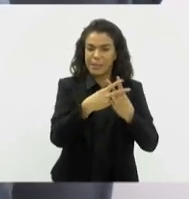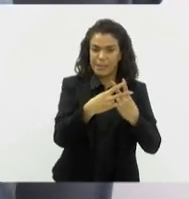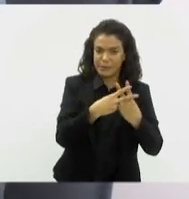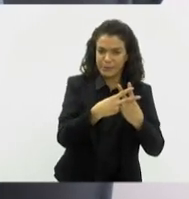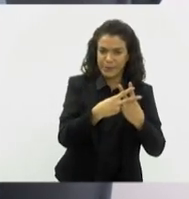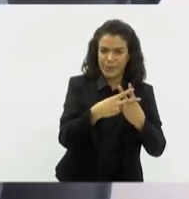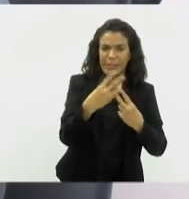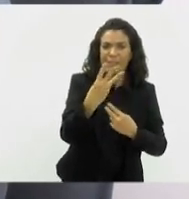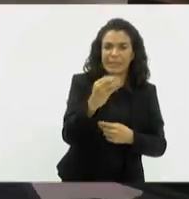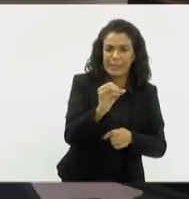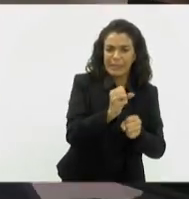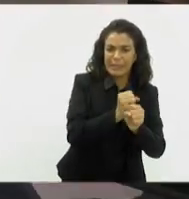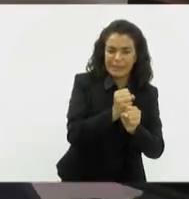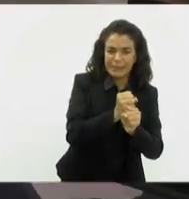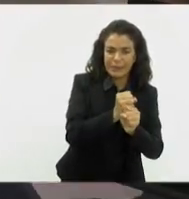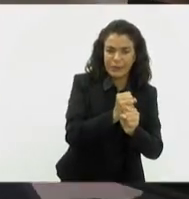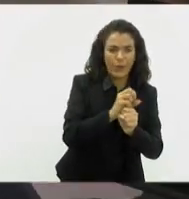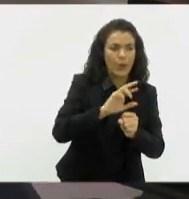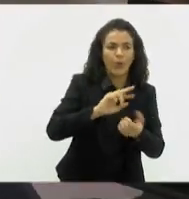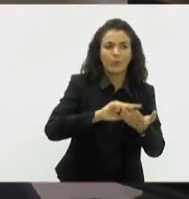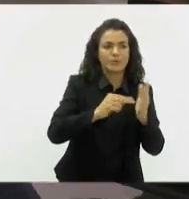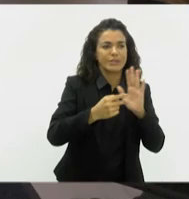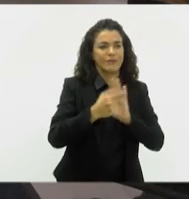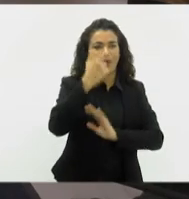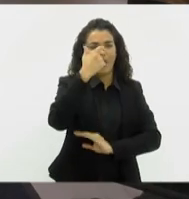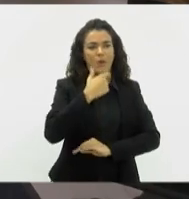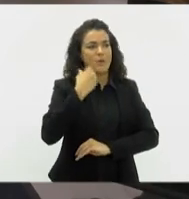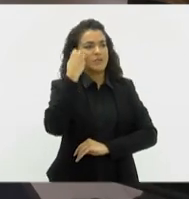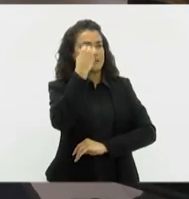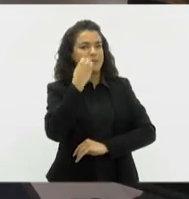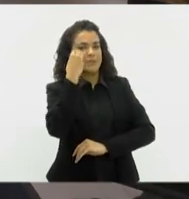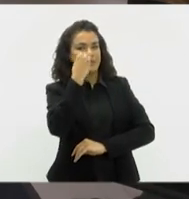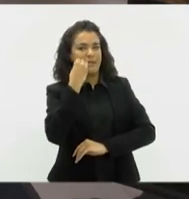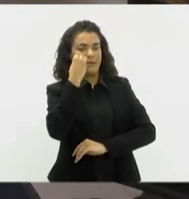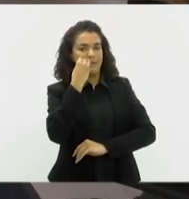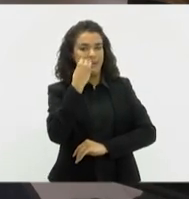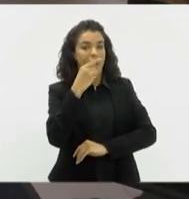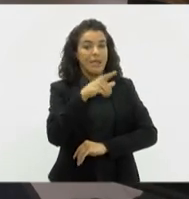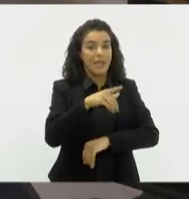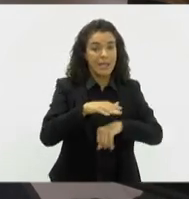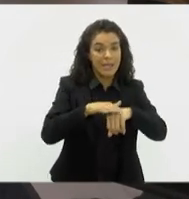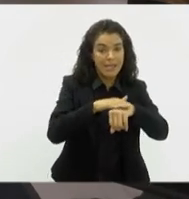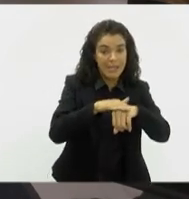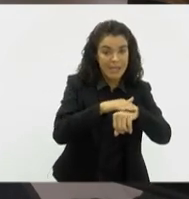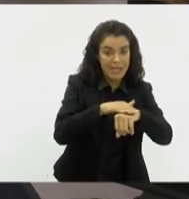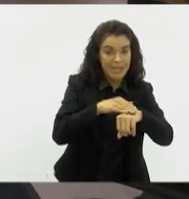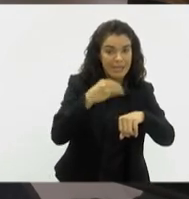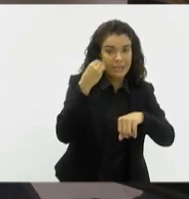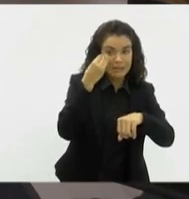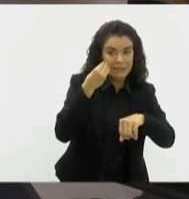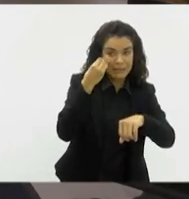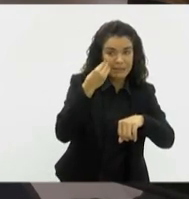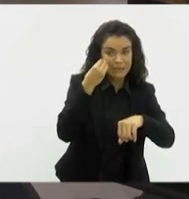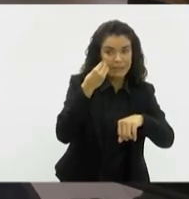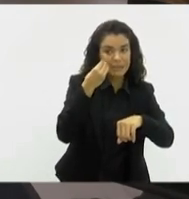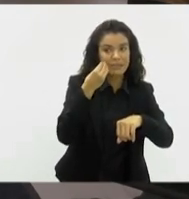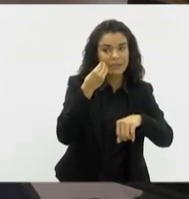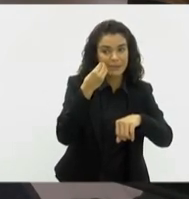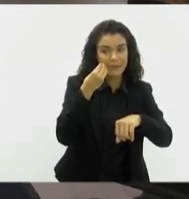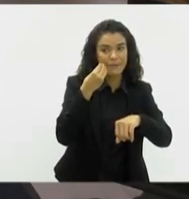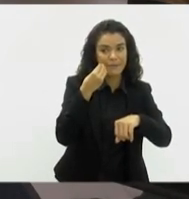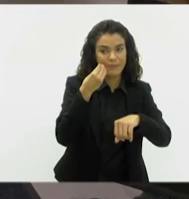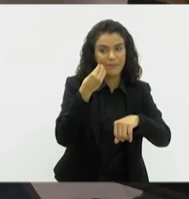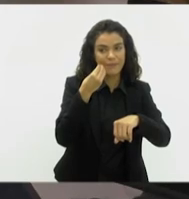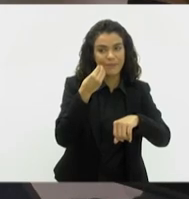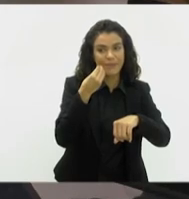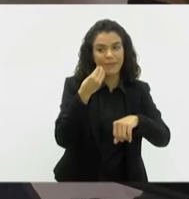preso 30 anos não faz ninguém especialista no sistema carcerário. Ele vivenciou... Sofreu os dramas, é mas